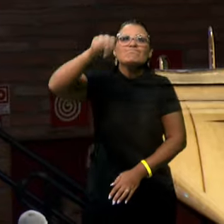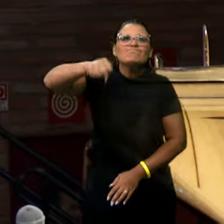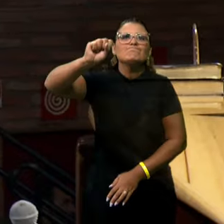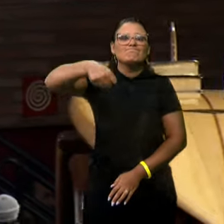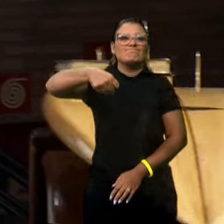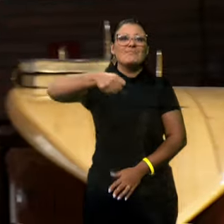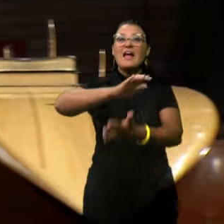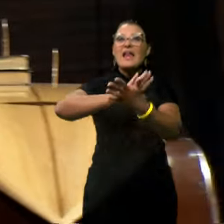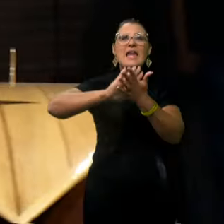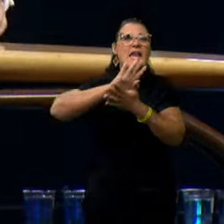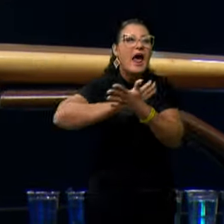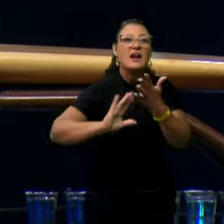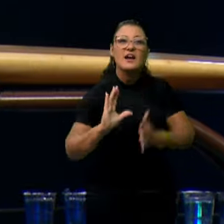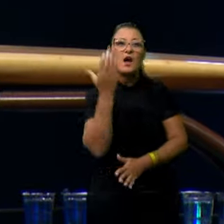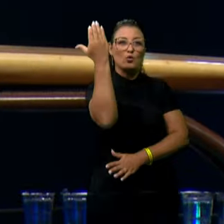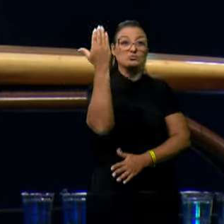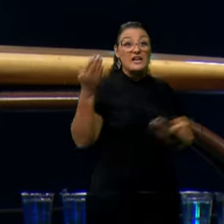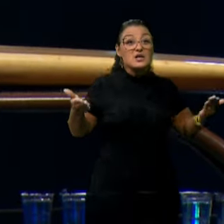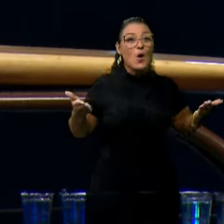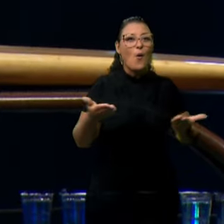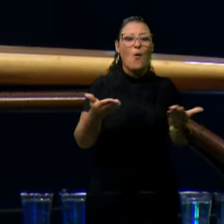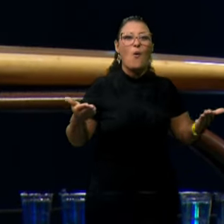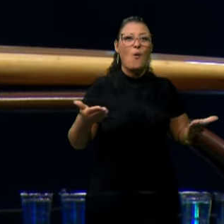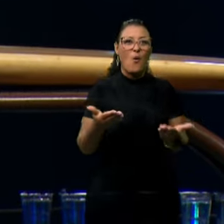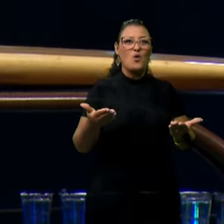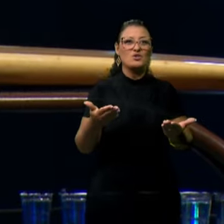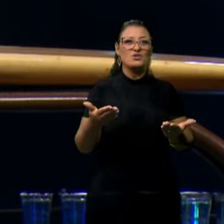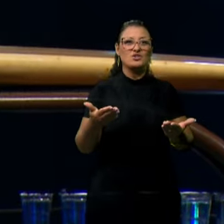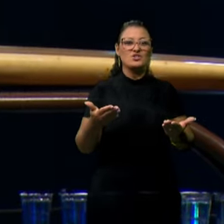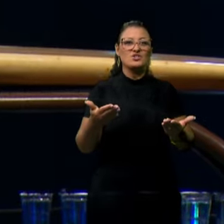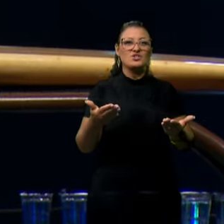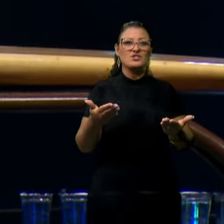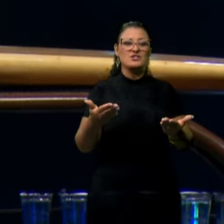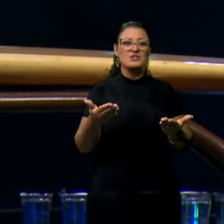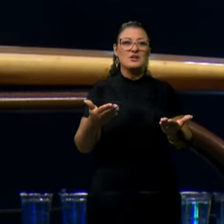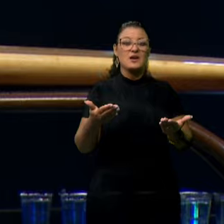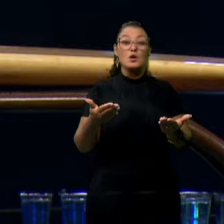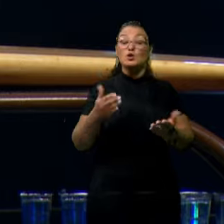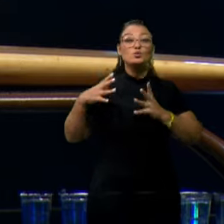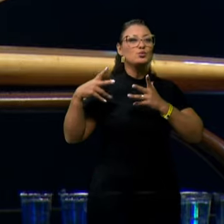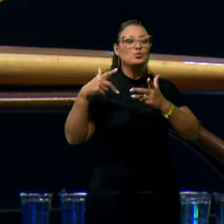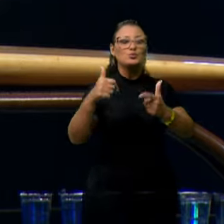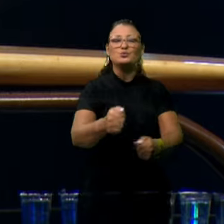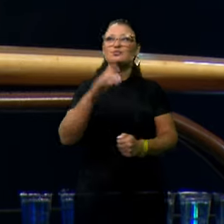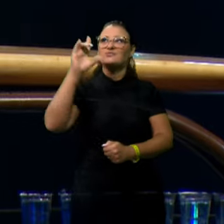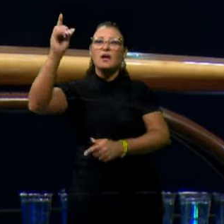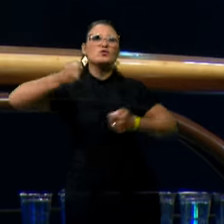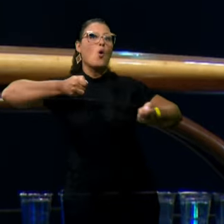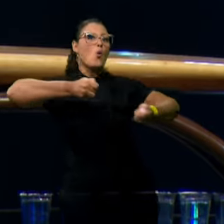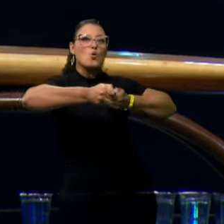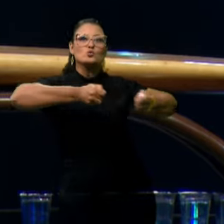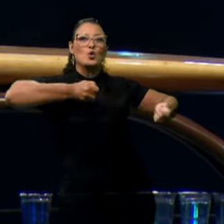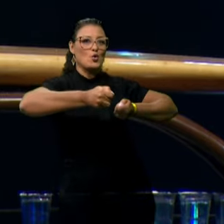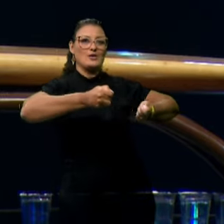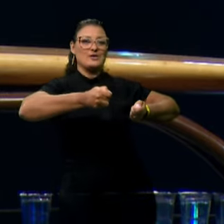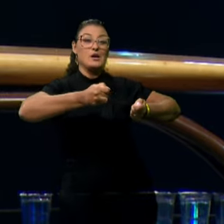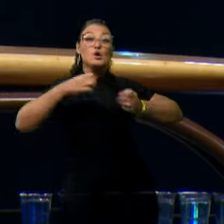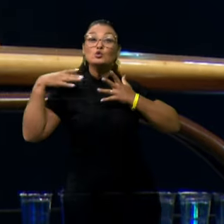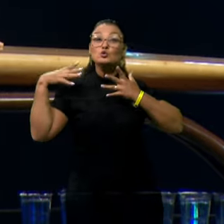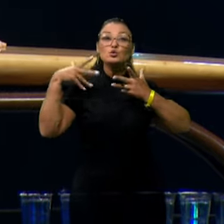nada que aconteça nós odiasse foge da escritura da revelação da palavra tudo está